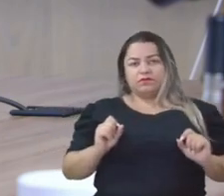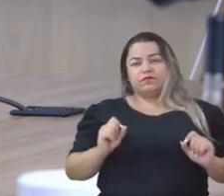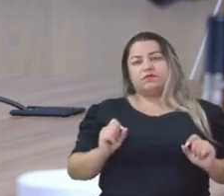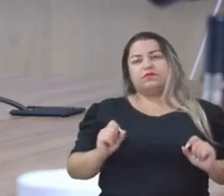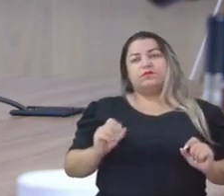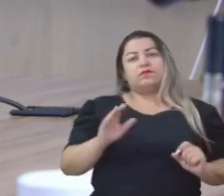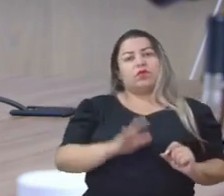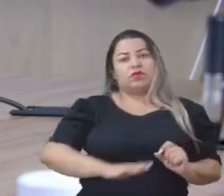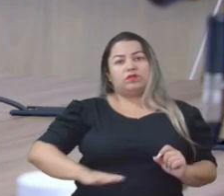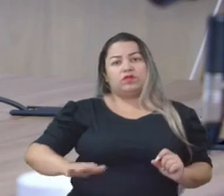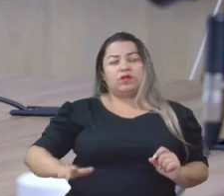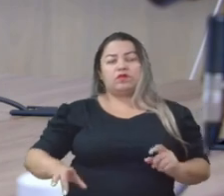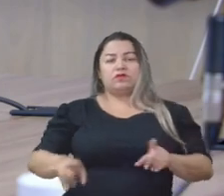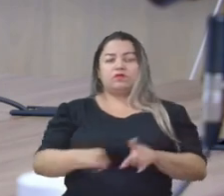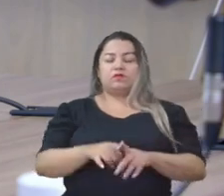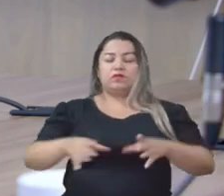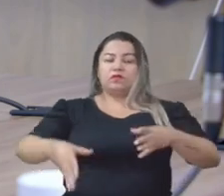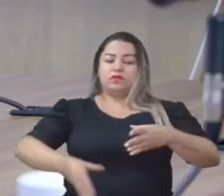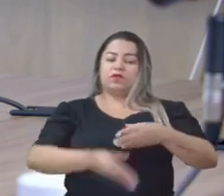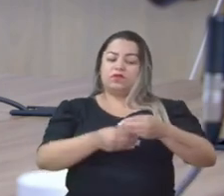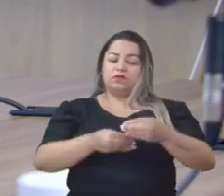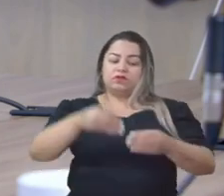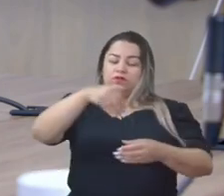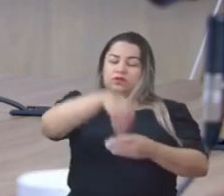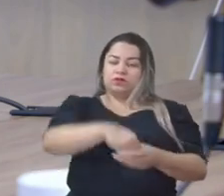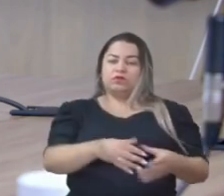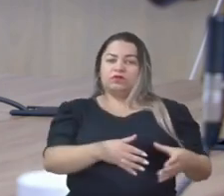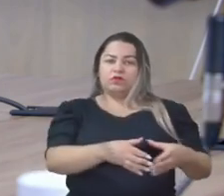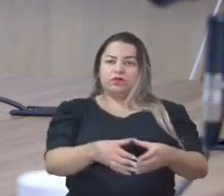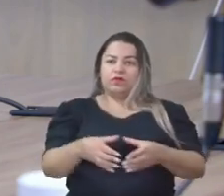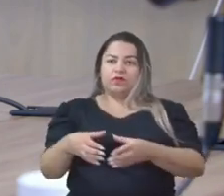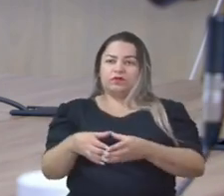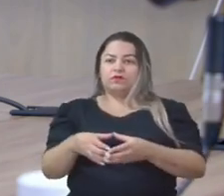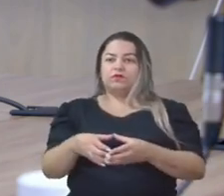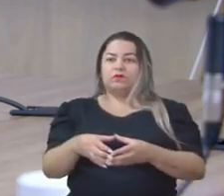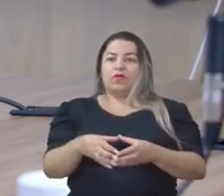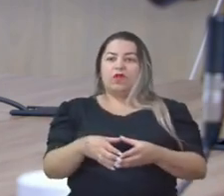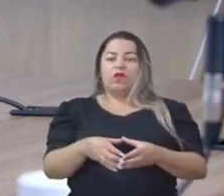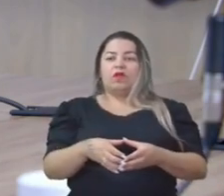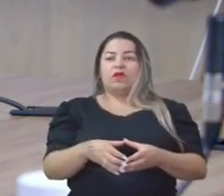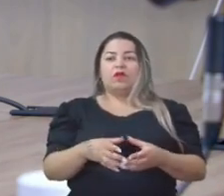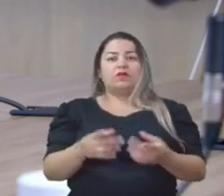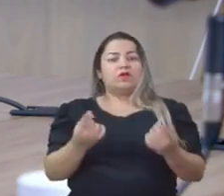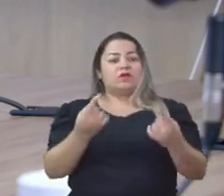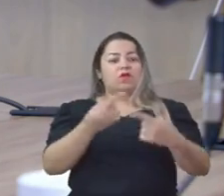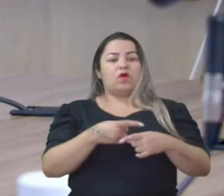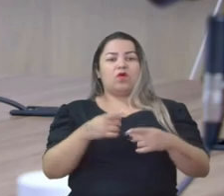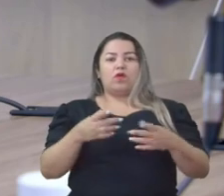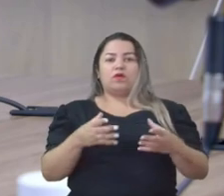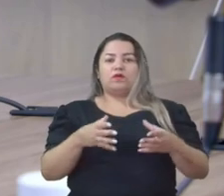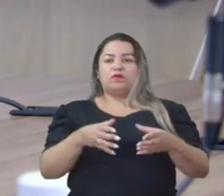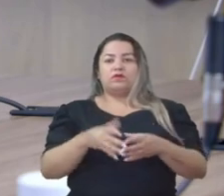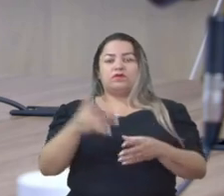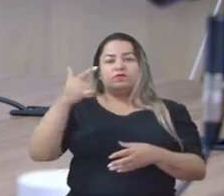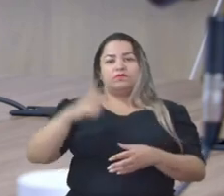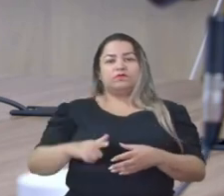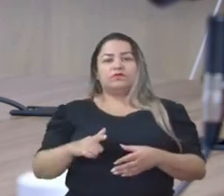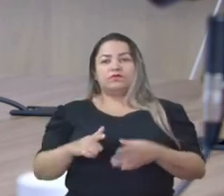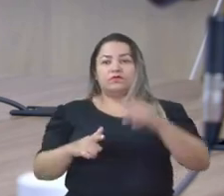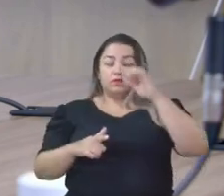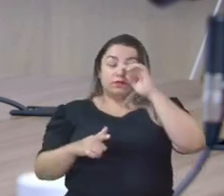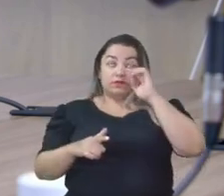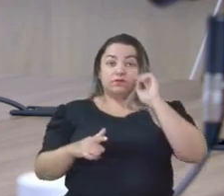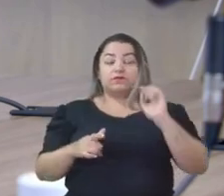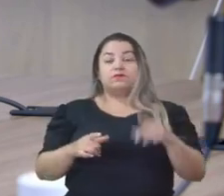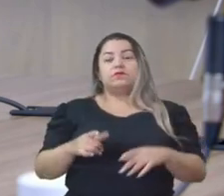quando crianças, a gente é colocado dentro de um grupo que vai, ser rival de outro. E aí é muito doido, porque, tipo, eu